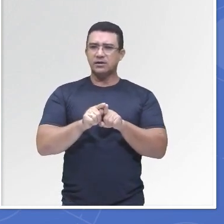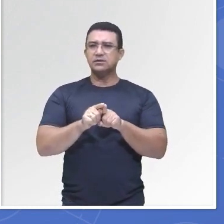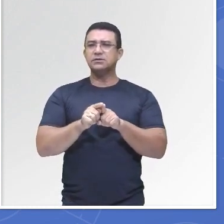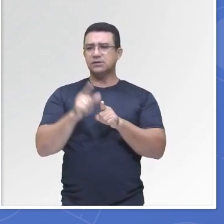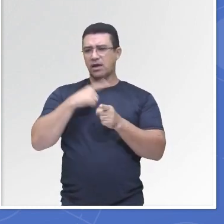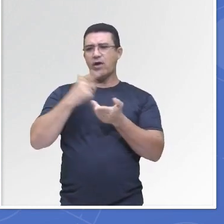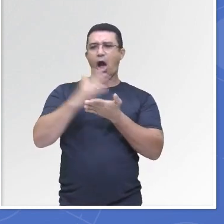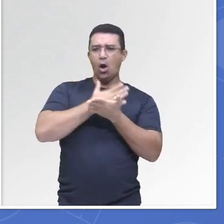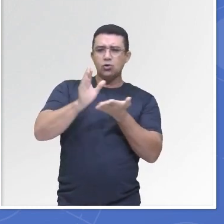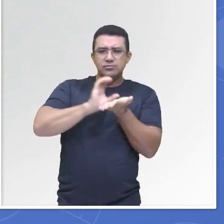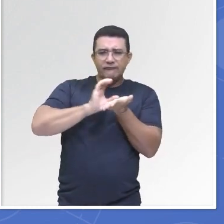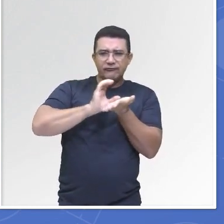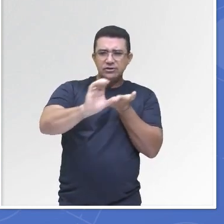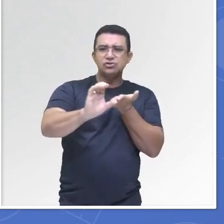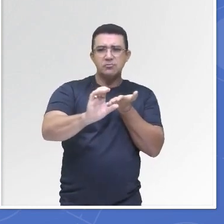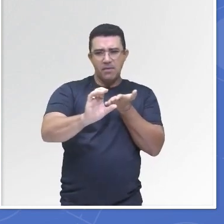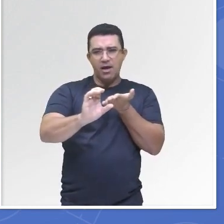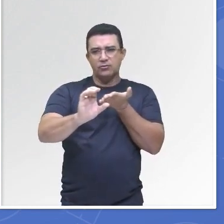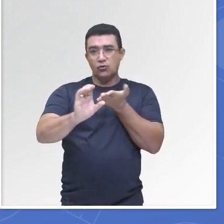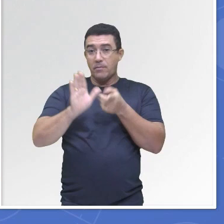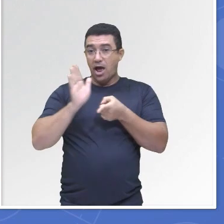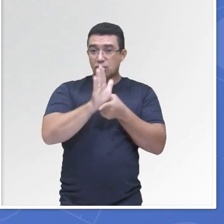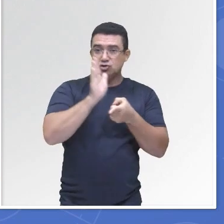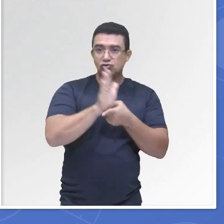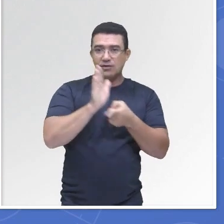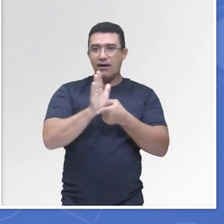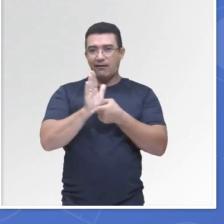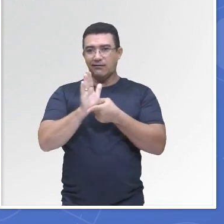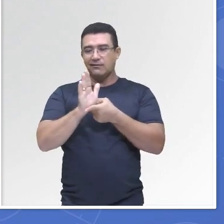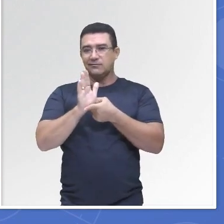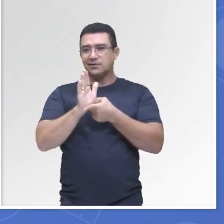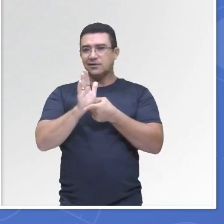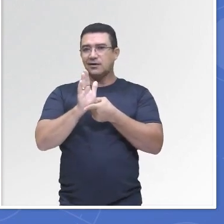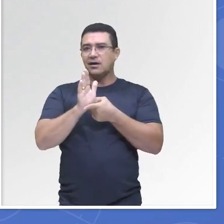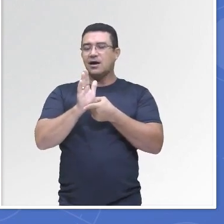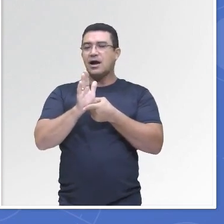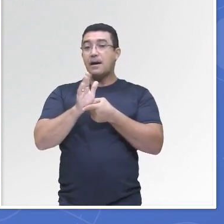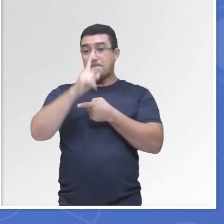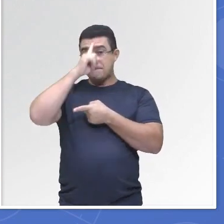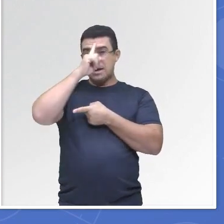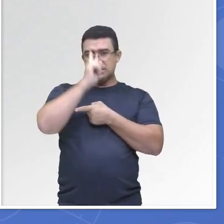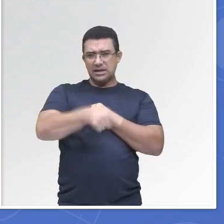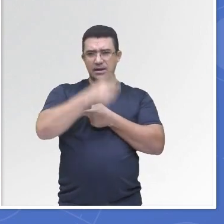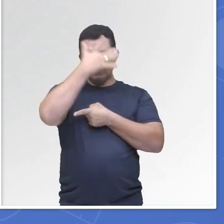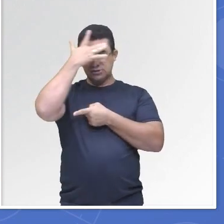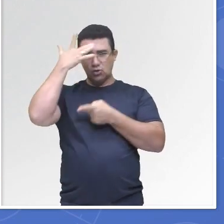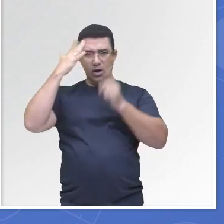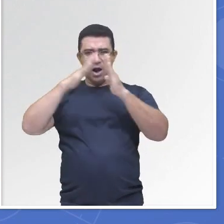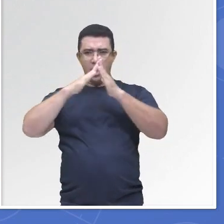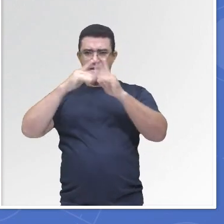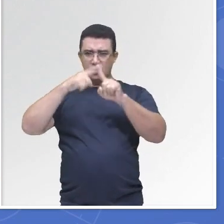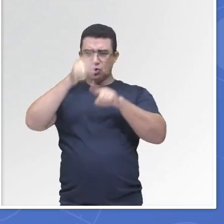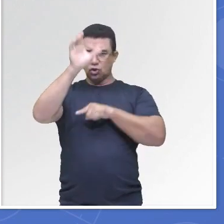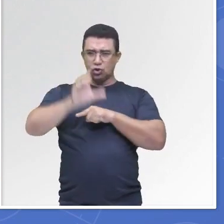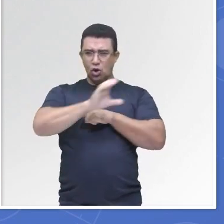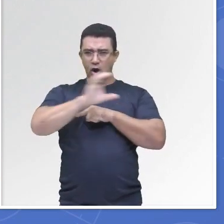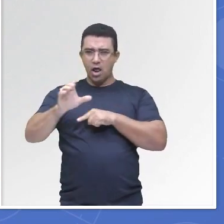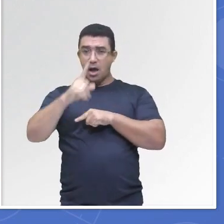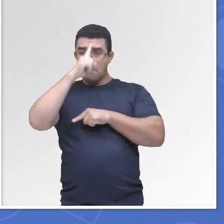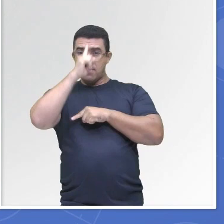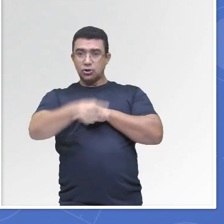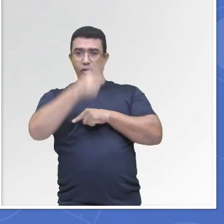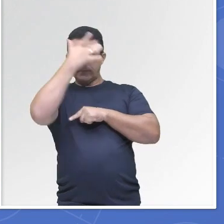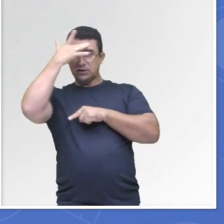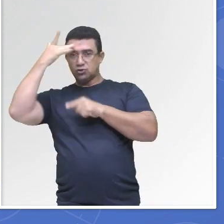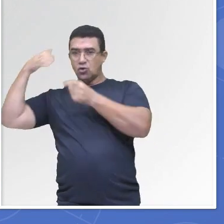contra-reforma, a gente vai ter aí essas missões. Lá vem essa Igreja Católica aqui para a